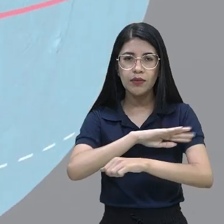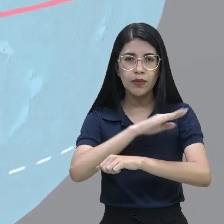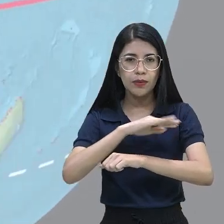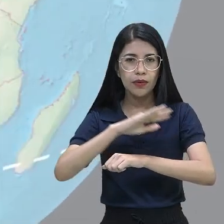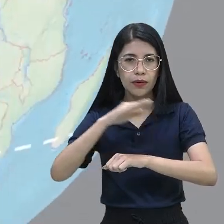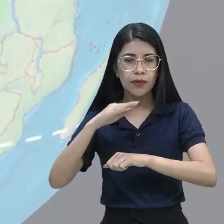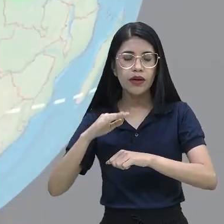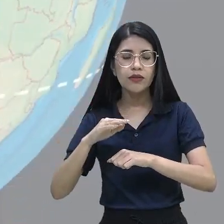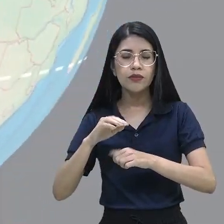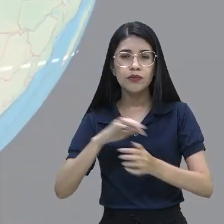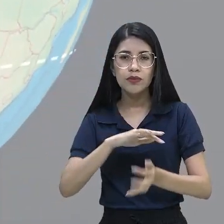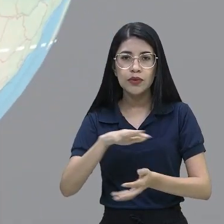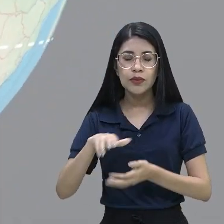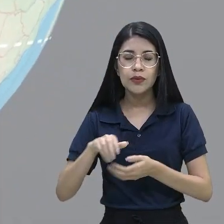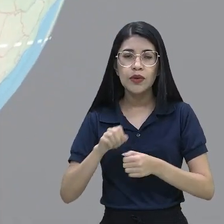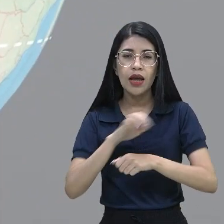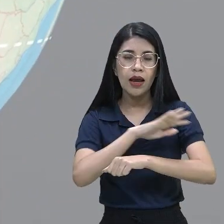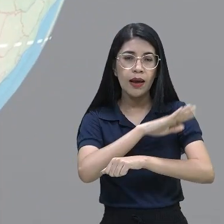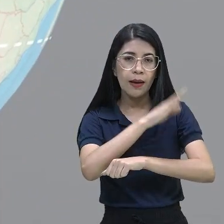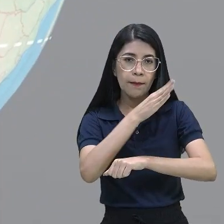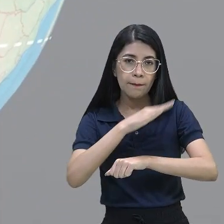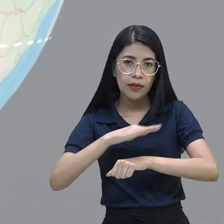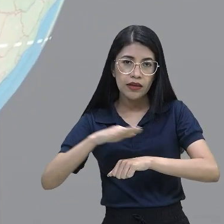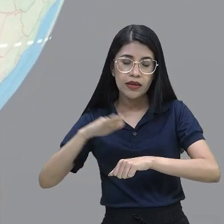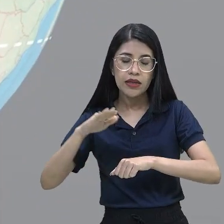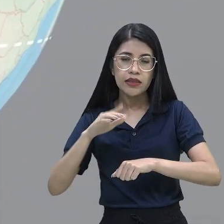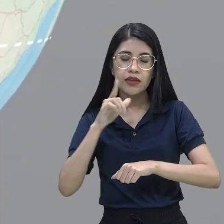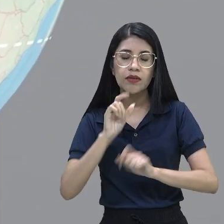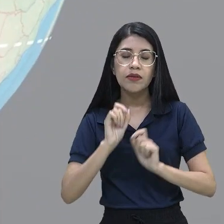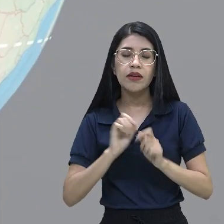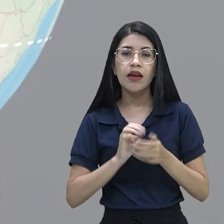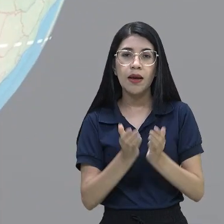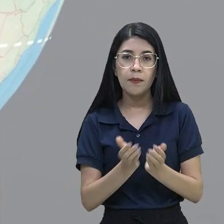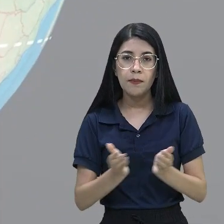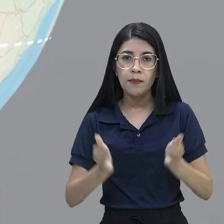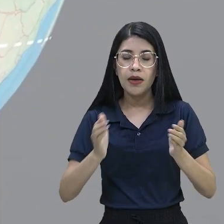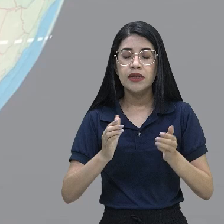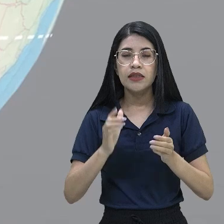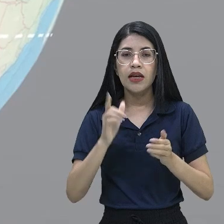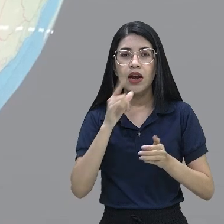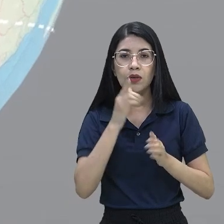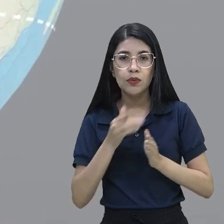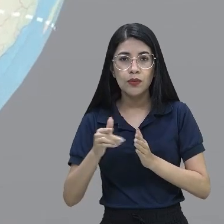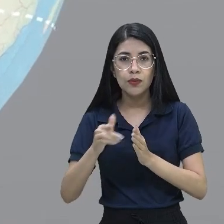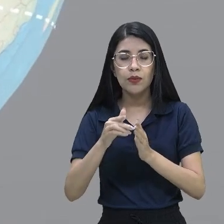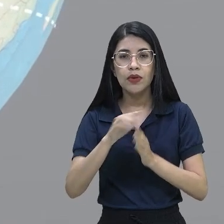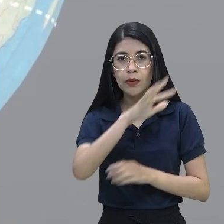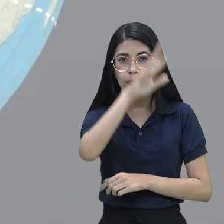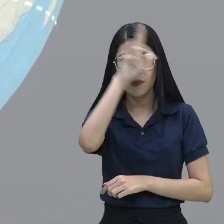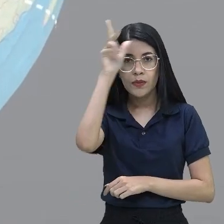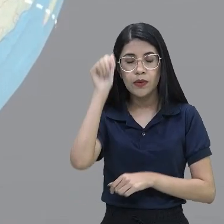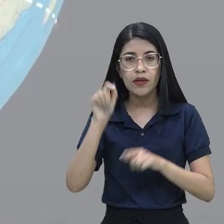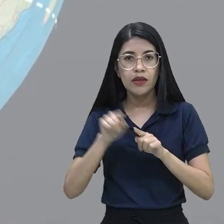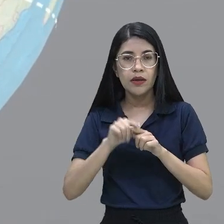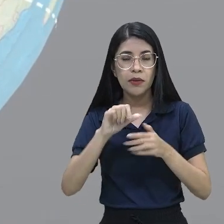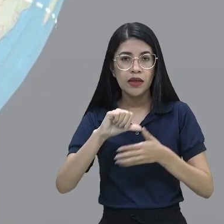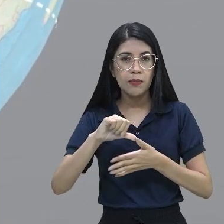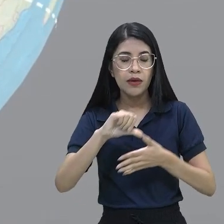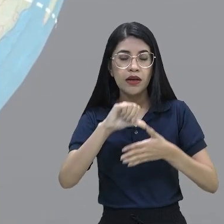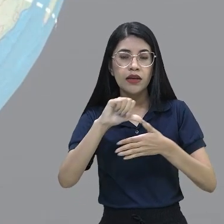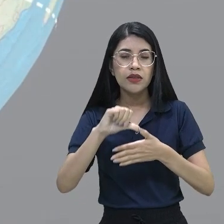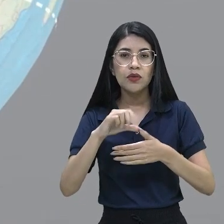maiores planícies, aí nós temos a bacia do Rio Amazonas, ainda na América do Sul, a região